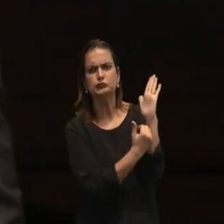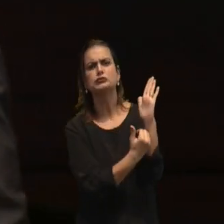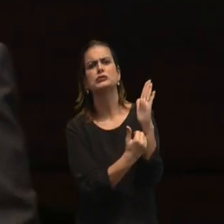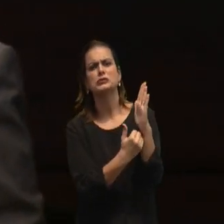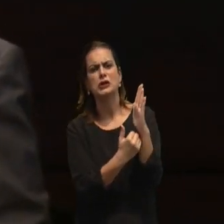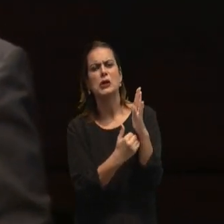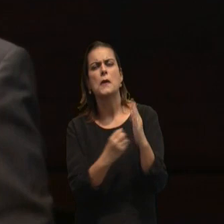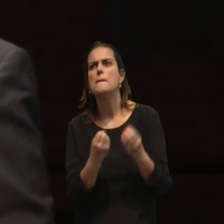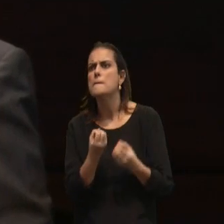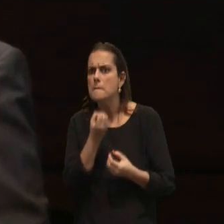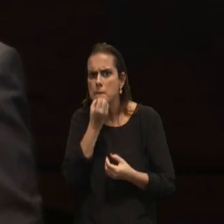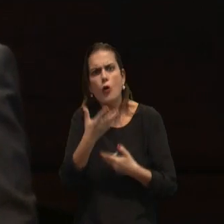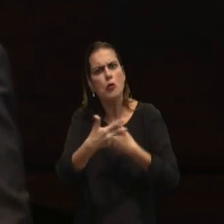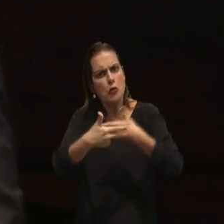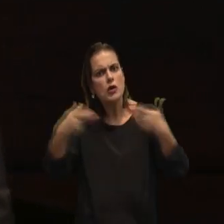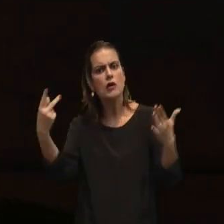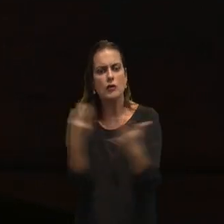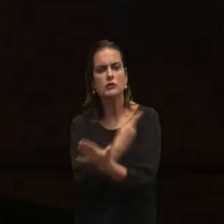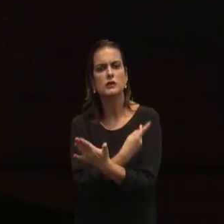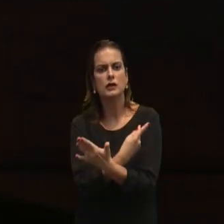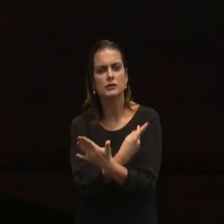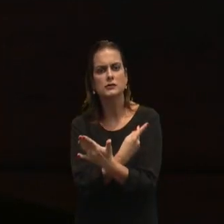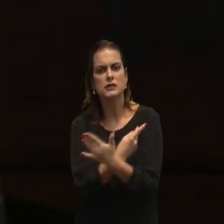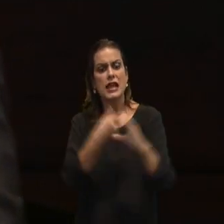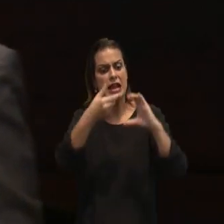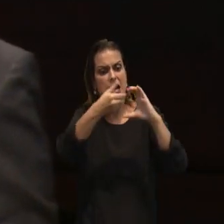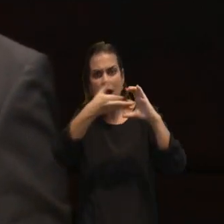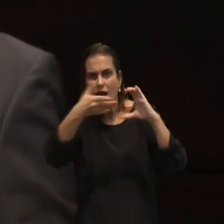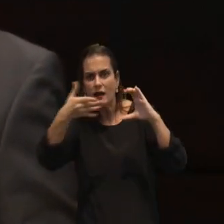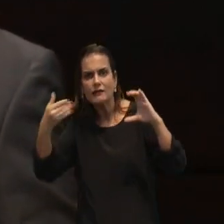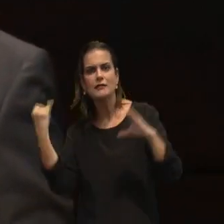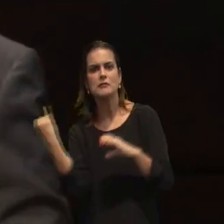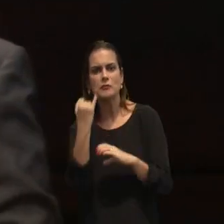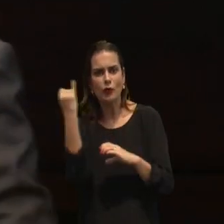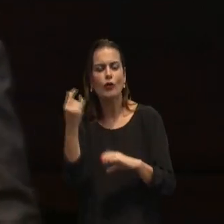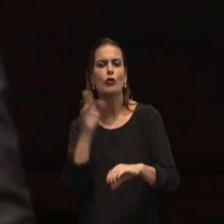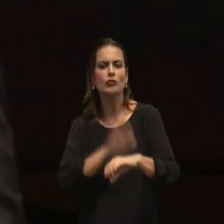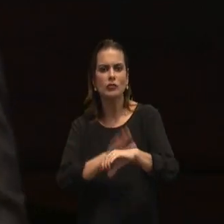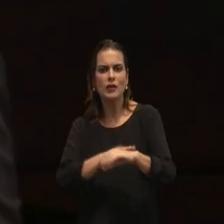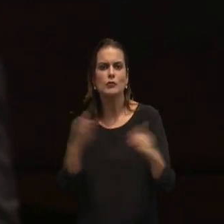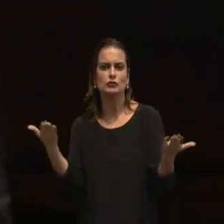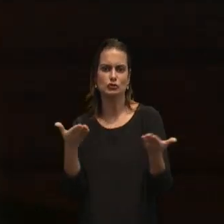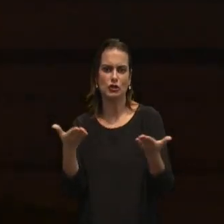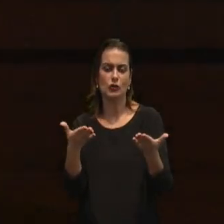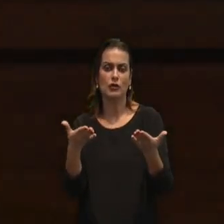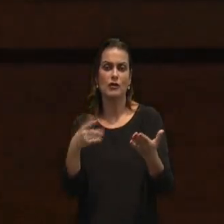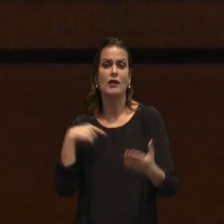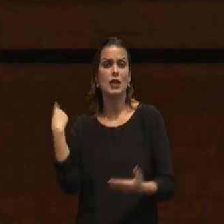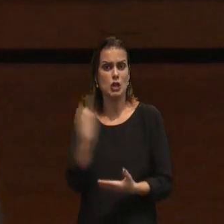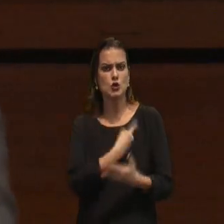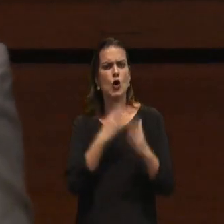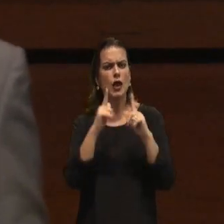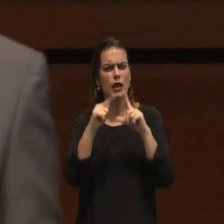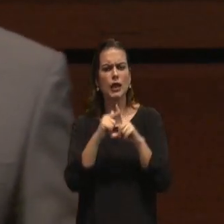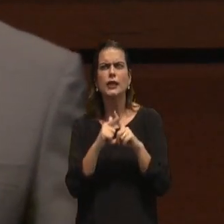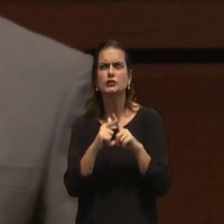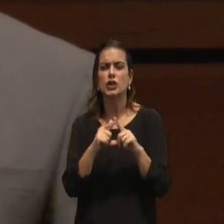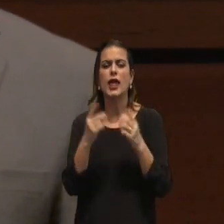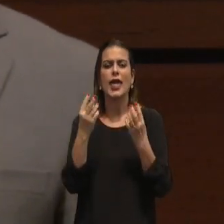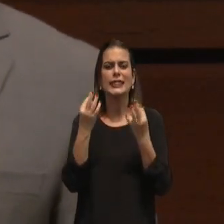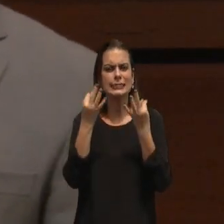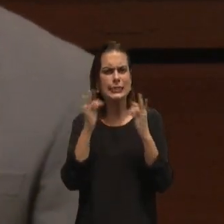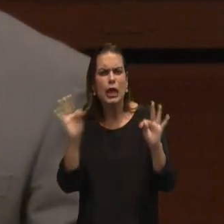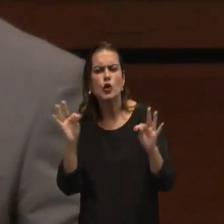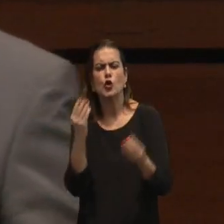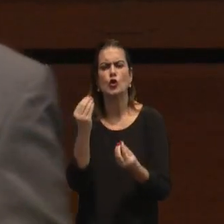motivos positivos, algumas características interessantes deste tempo que nos mobiliza como igreja: a utilização da